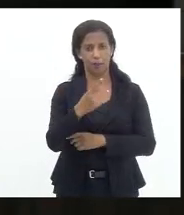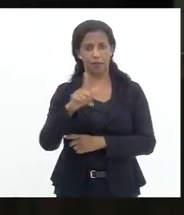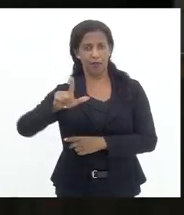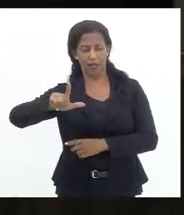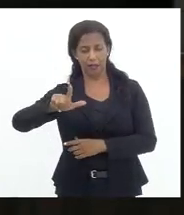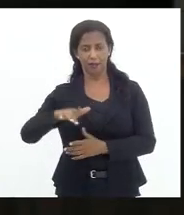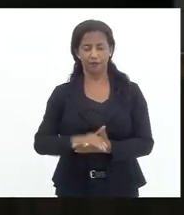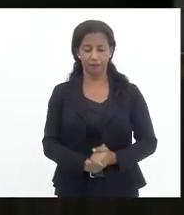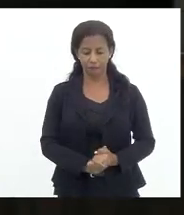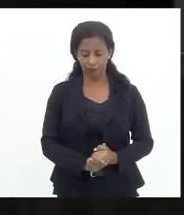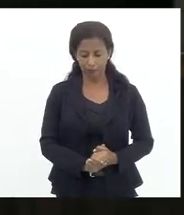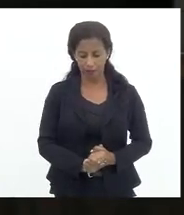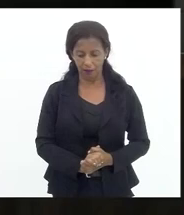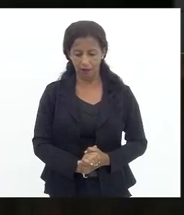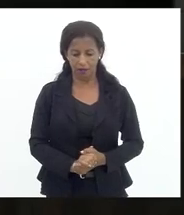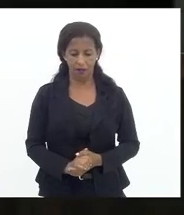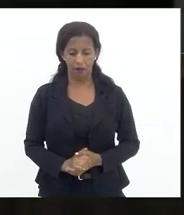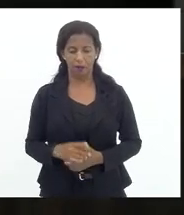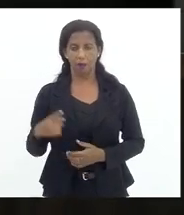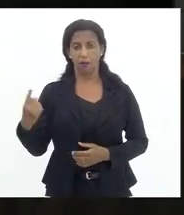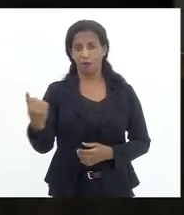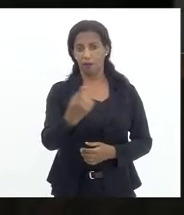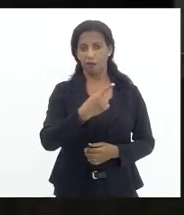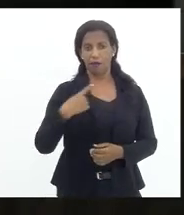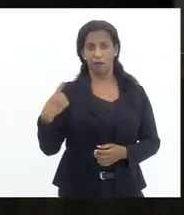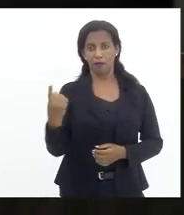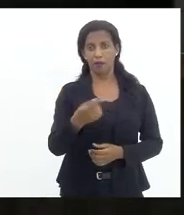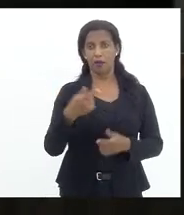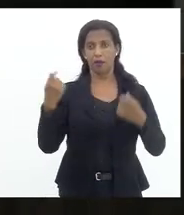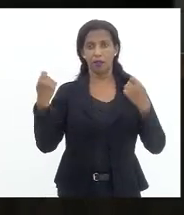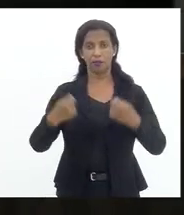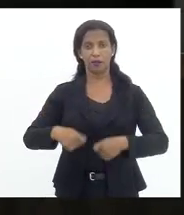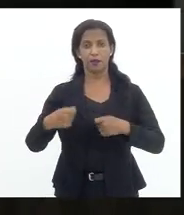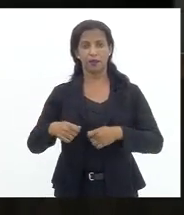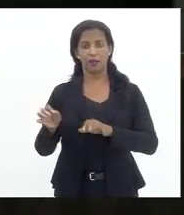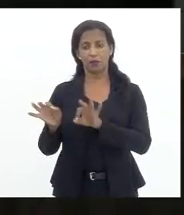mas que de forma que nós poderíamos fazer um projeto sem estar no Supera,